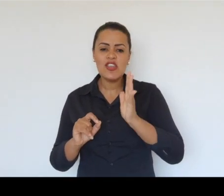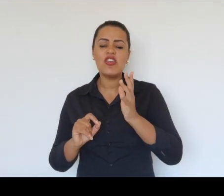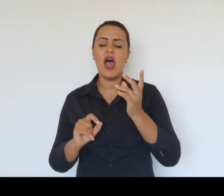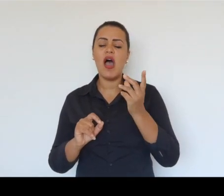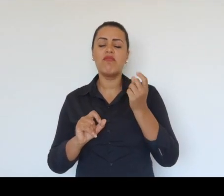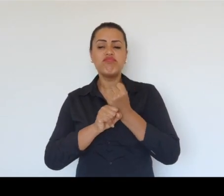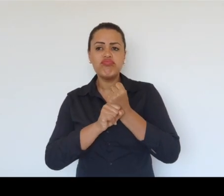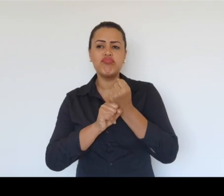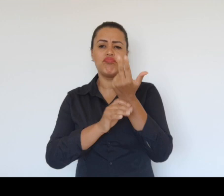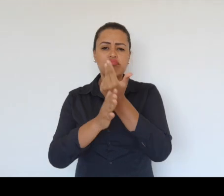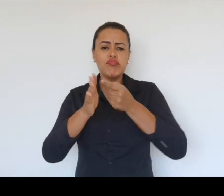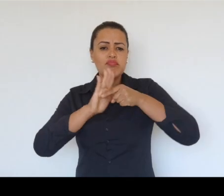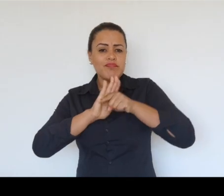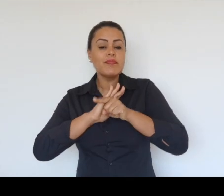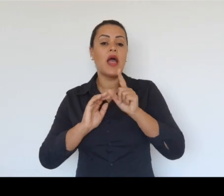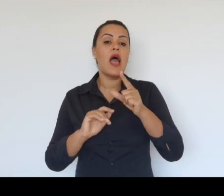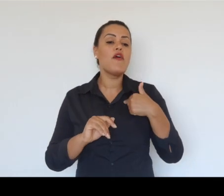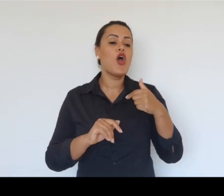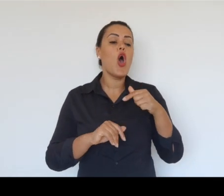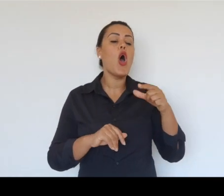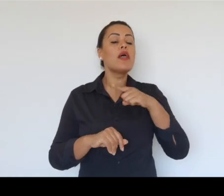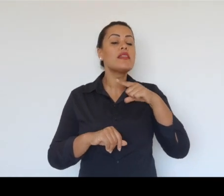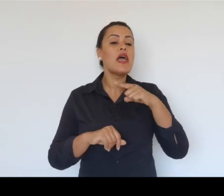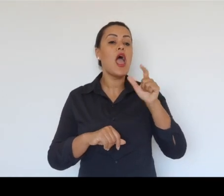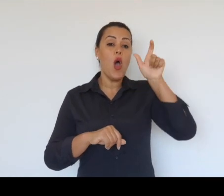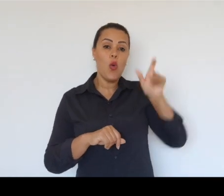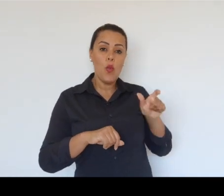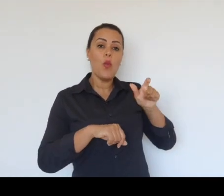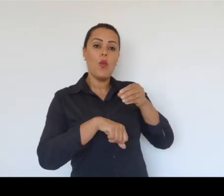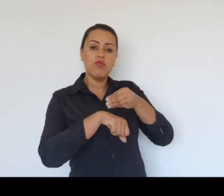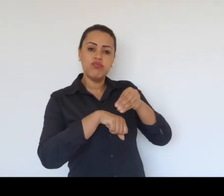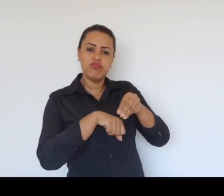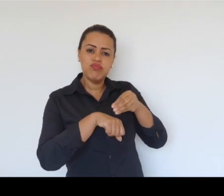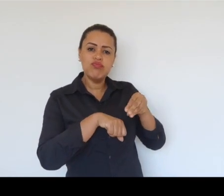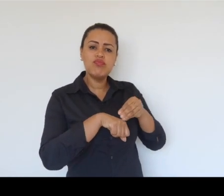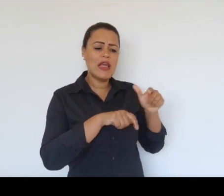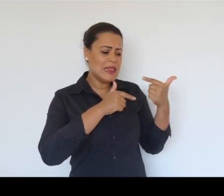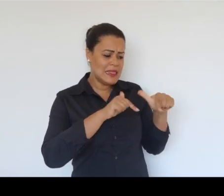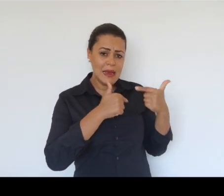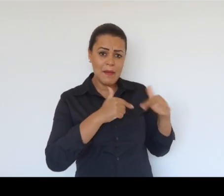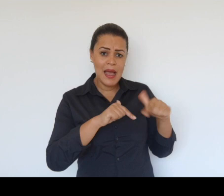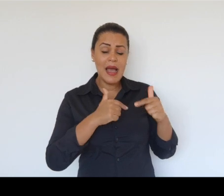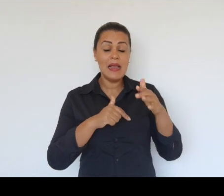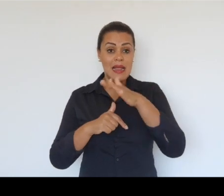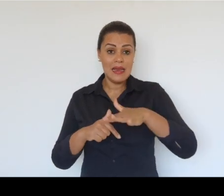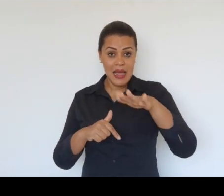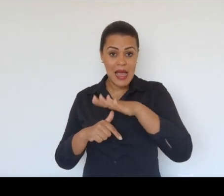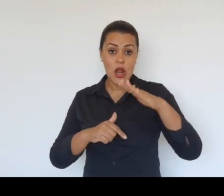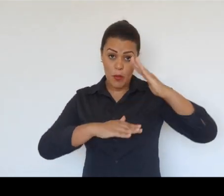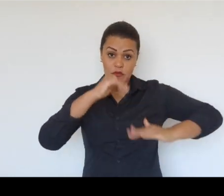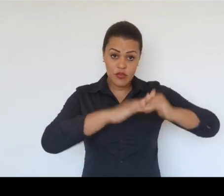elaboradas. Passou um arqueólogo aqui, veio fazer uma visita, um arqueólogo do Rio, e que trabalha com pintura, já trabalhou